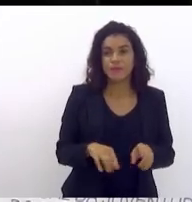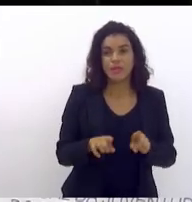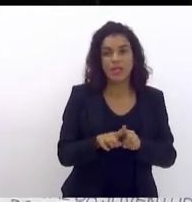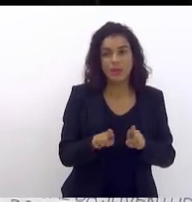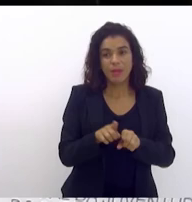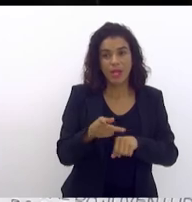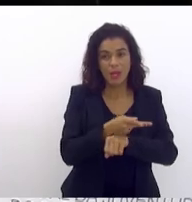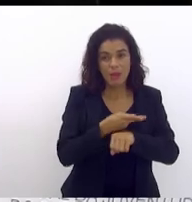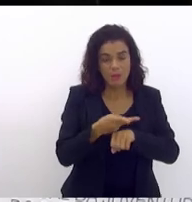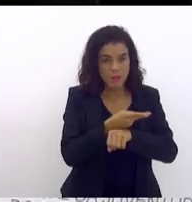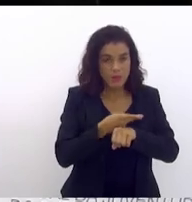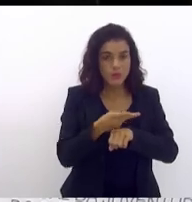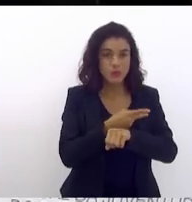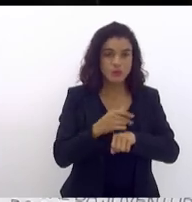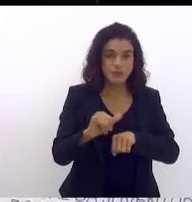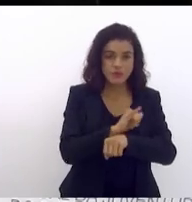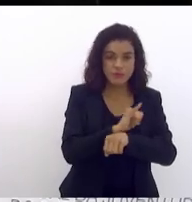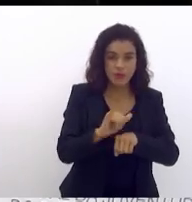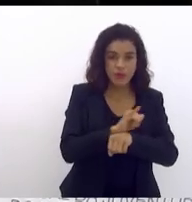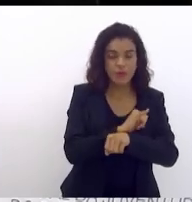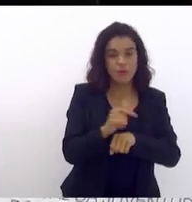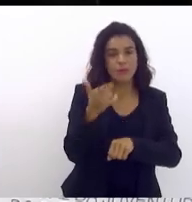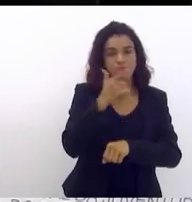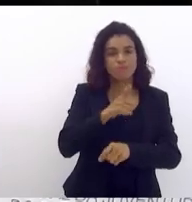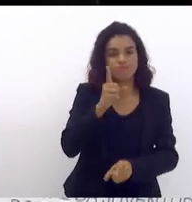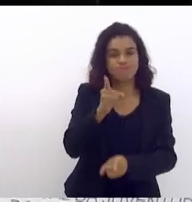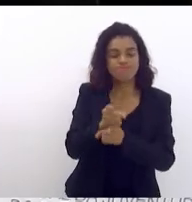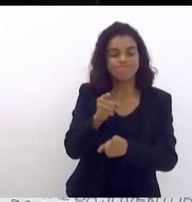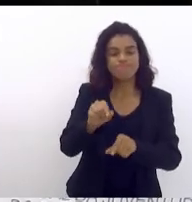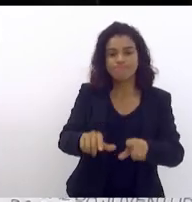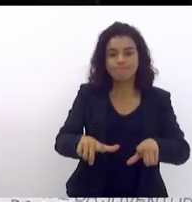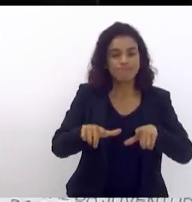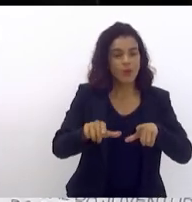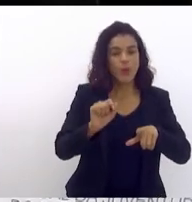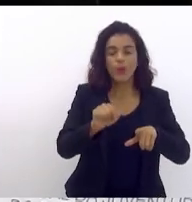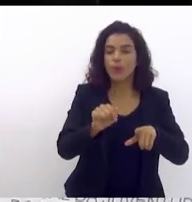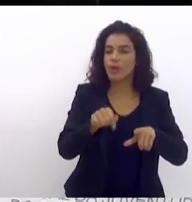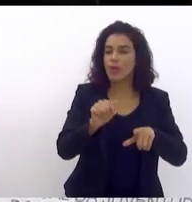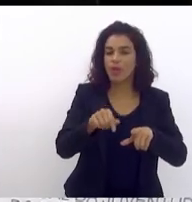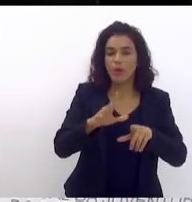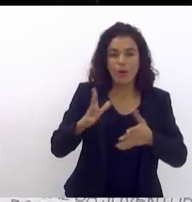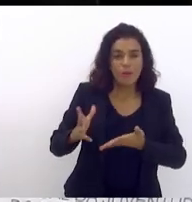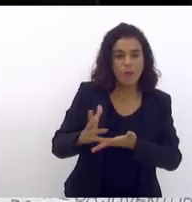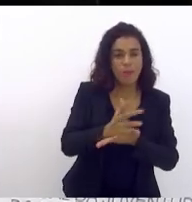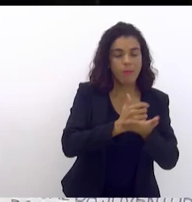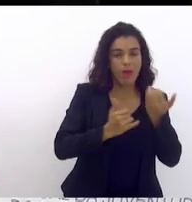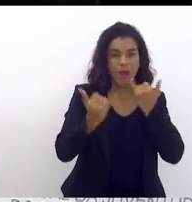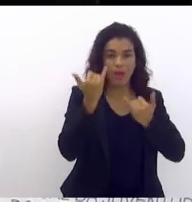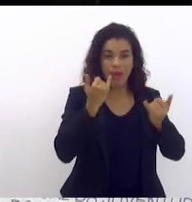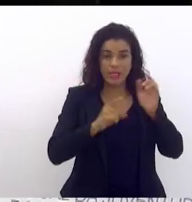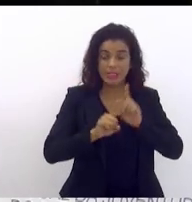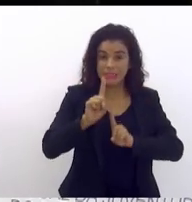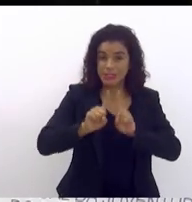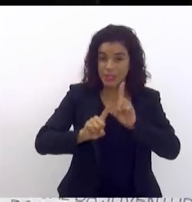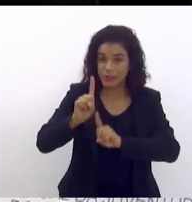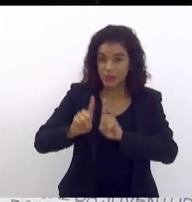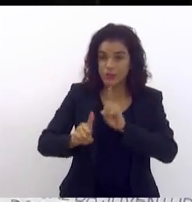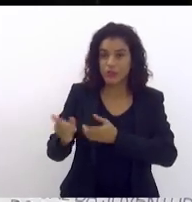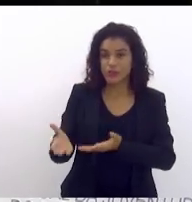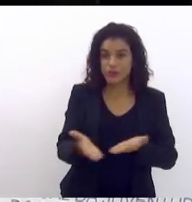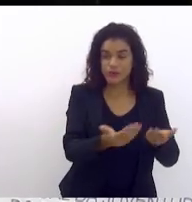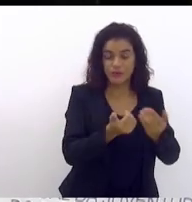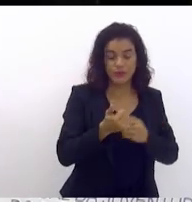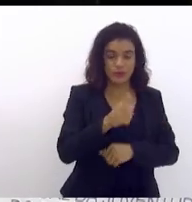formma de apoiar o financiamento de um diagnóstico a nível Estadual com o objetivo de levantar dados e indicadores da situação da Juventude